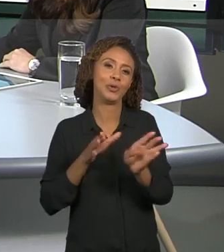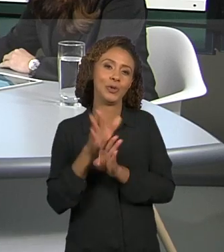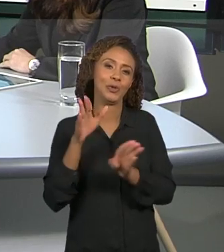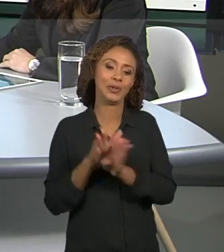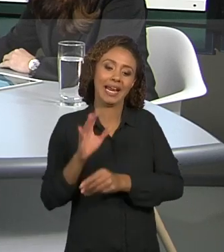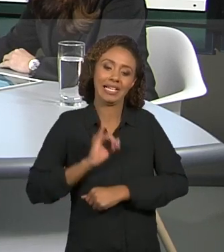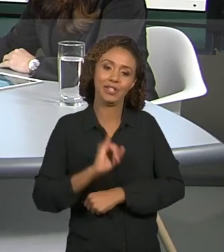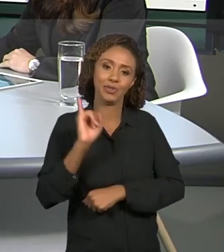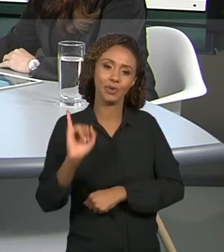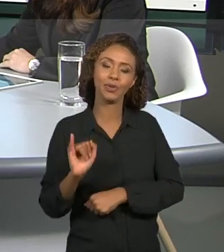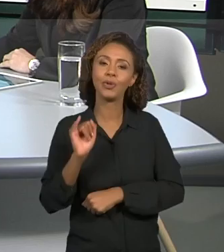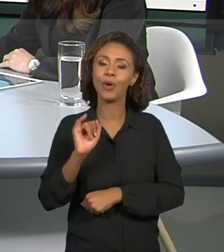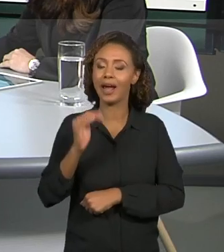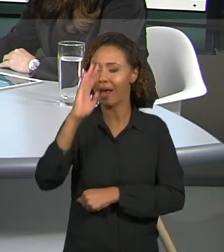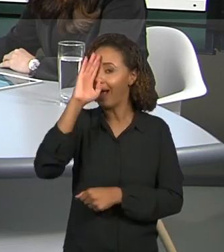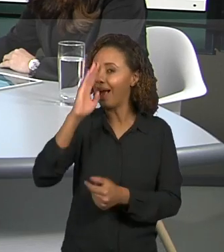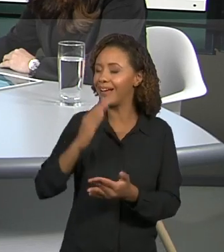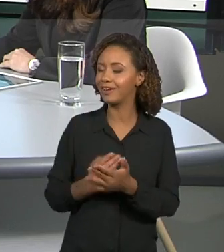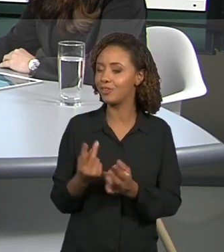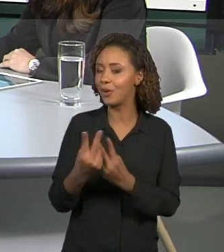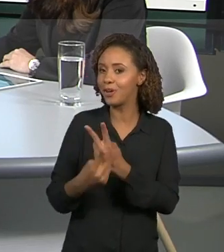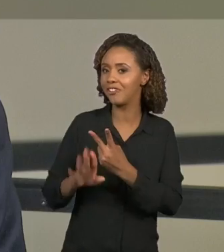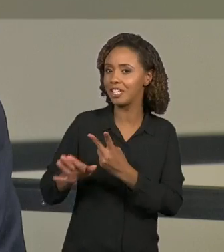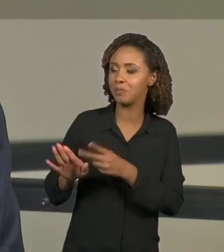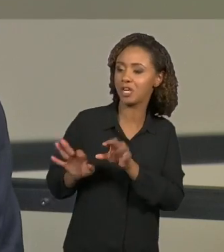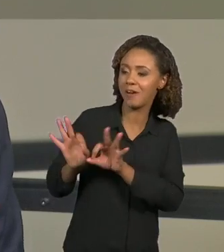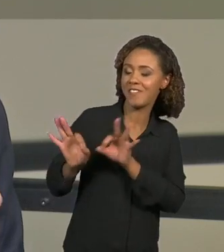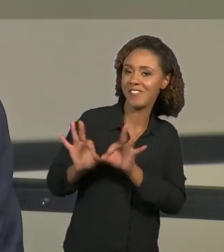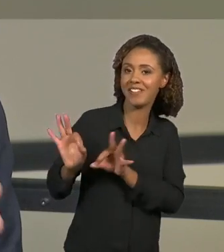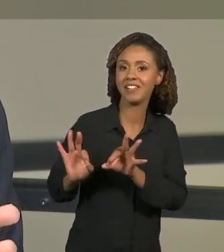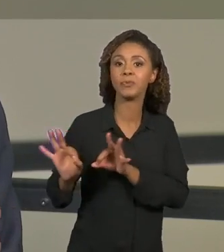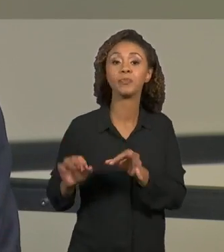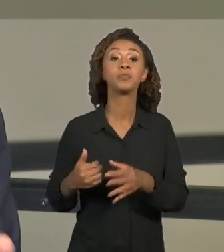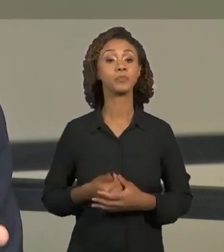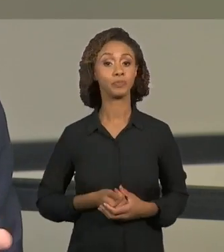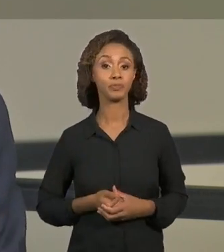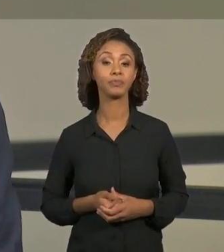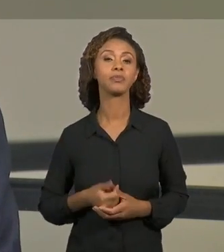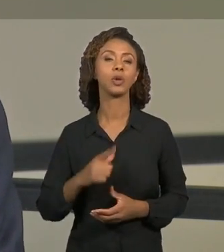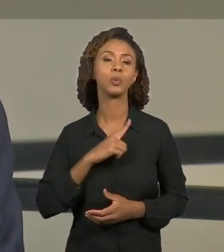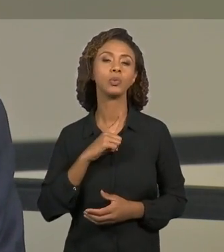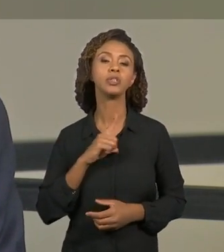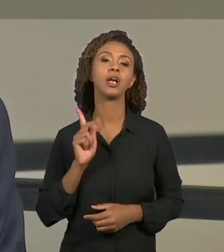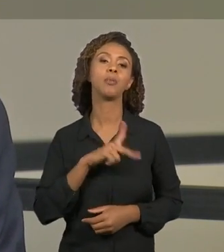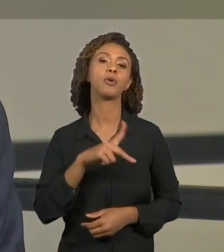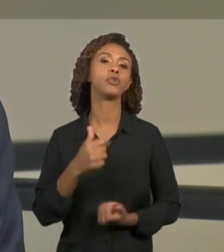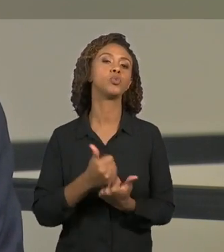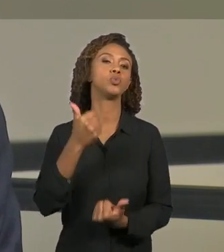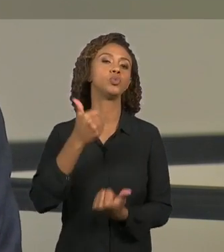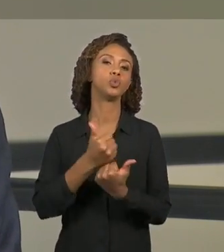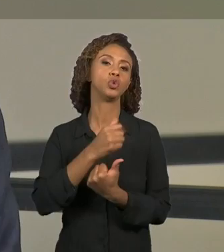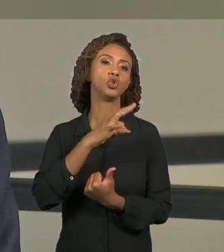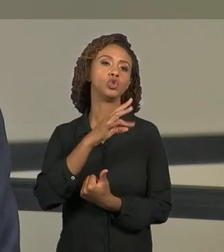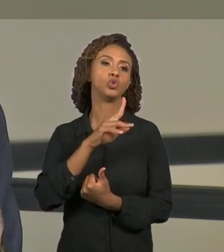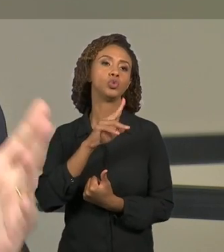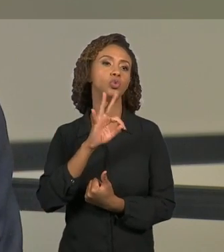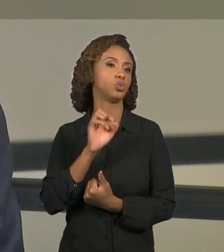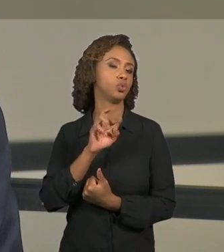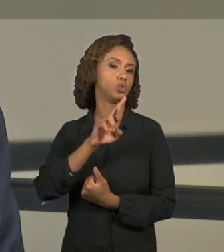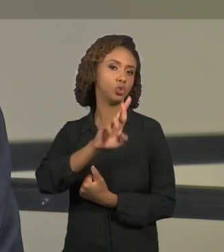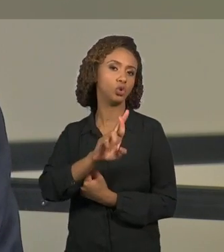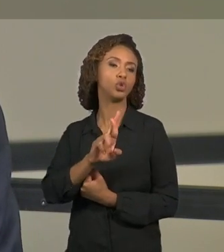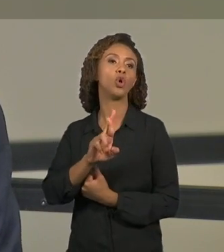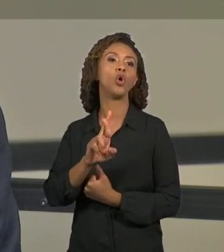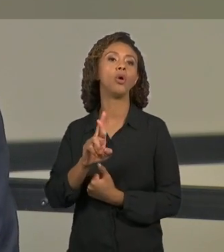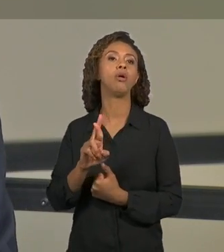receber o treinamento já em breve né então só previsto um tutor para em média 50 alunos a a cada